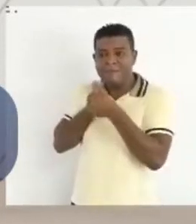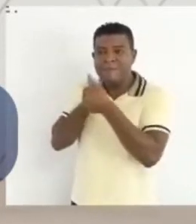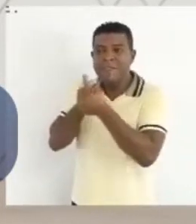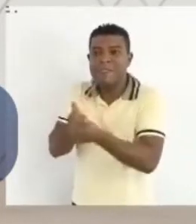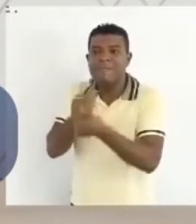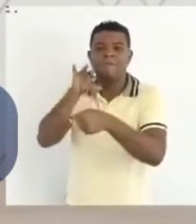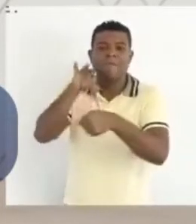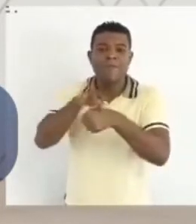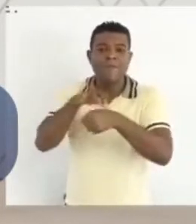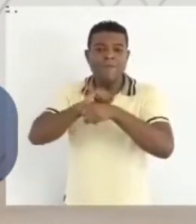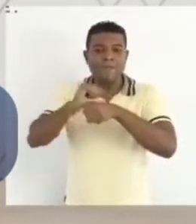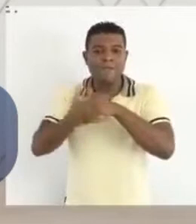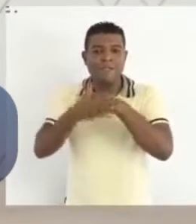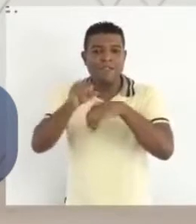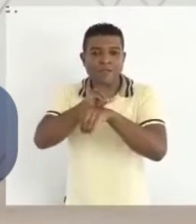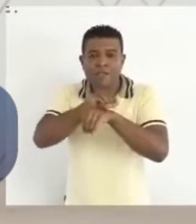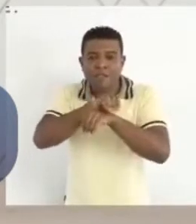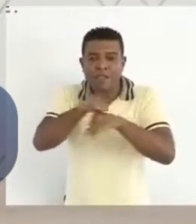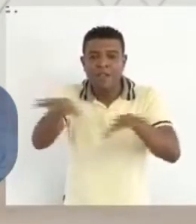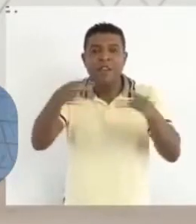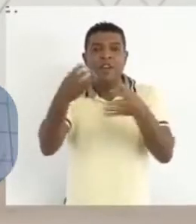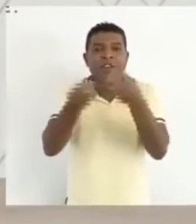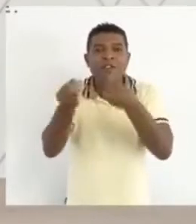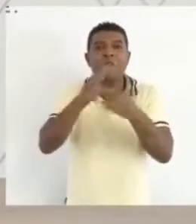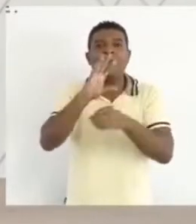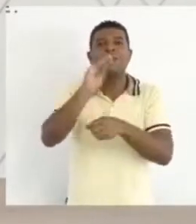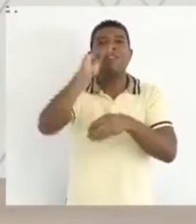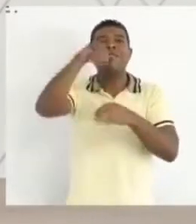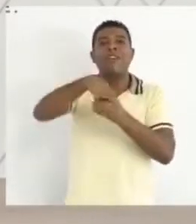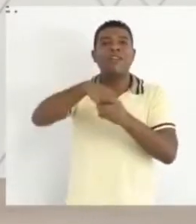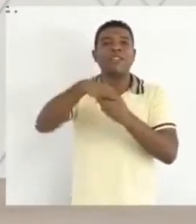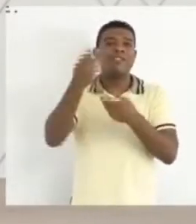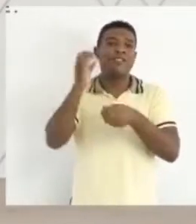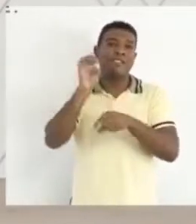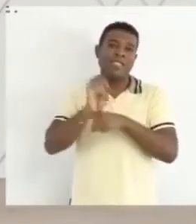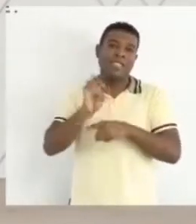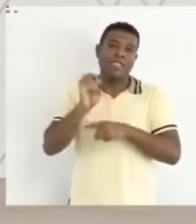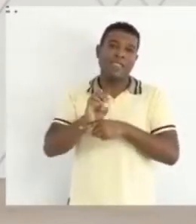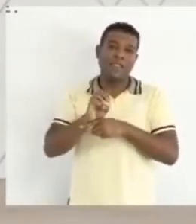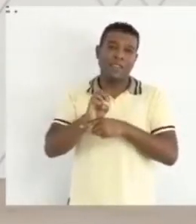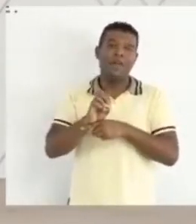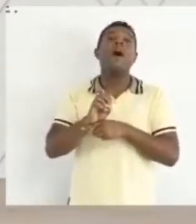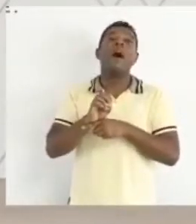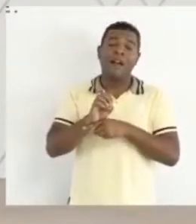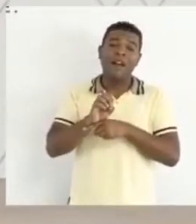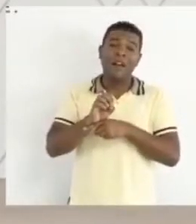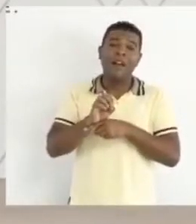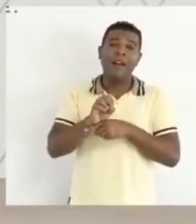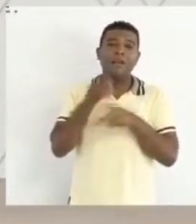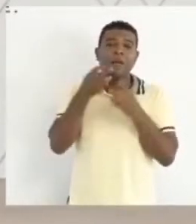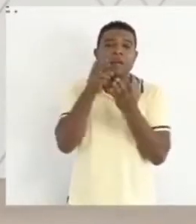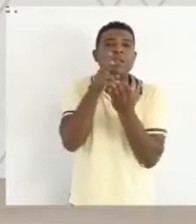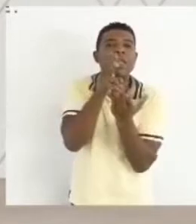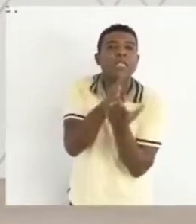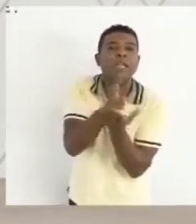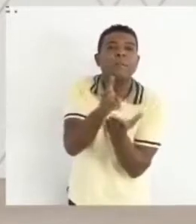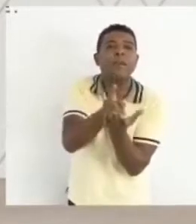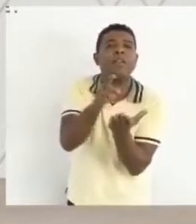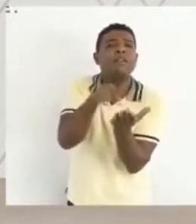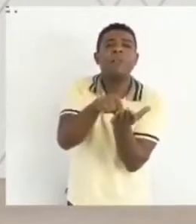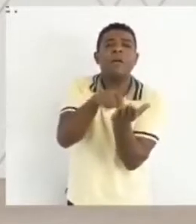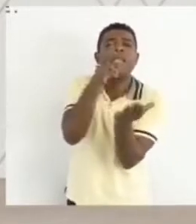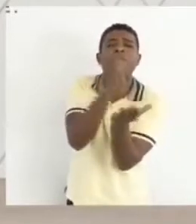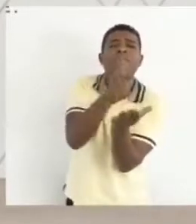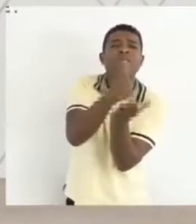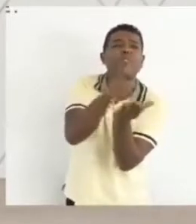na última semana na demanda por leitos, ou seja, na necessidade de novos leitos, da ocupação dos leitos